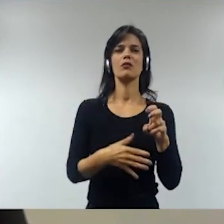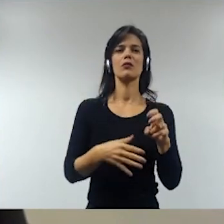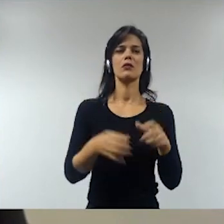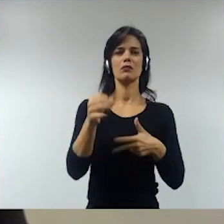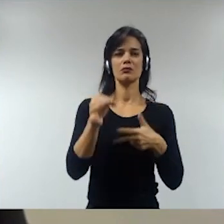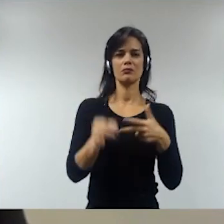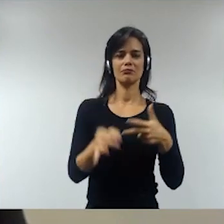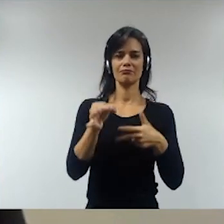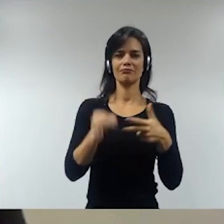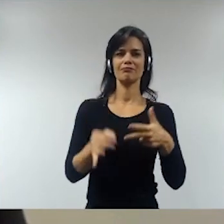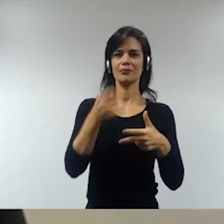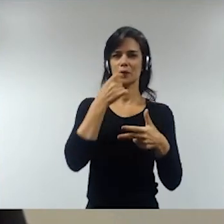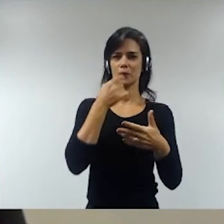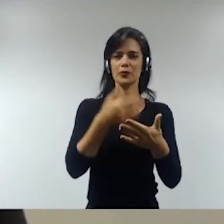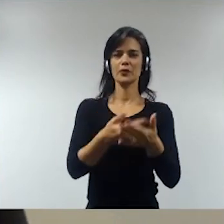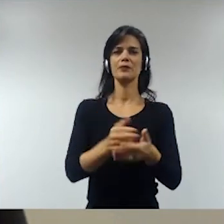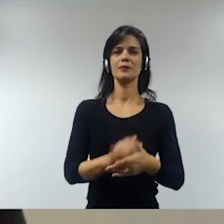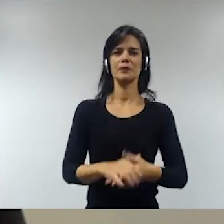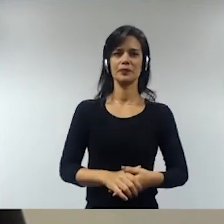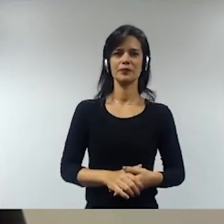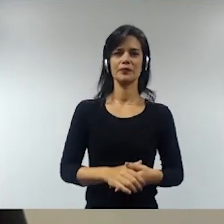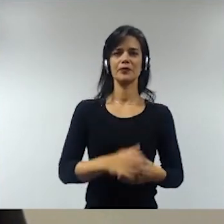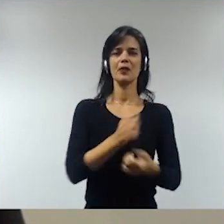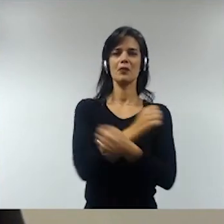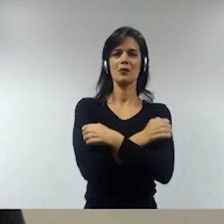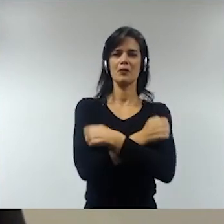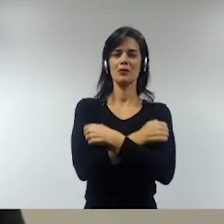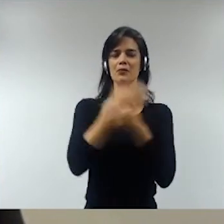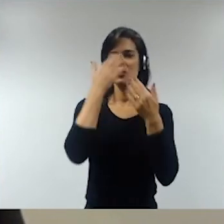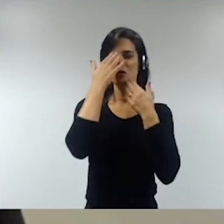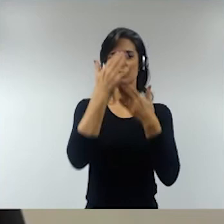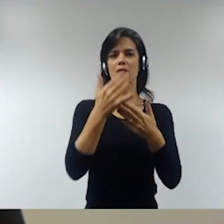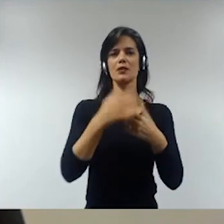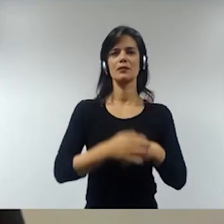no horizonte muito próximo. Um grande abraço a todos e muito obrigado.